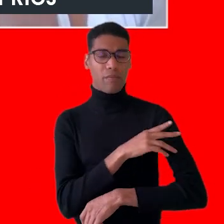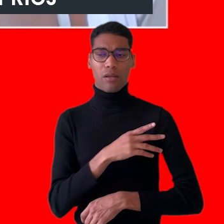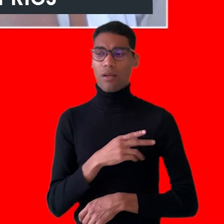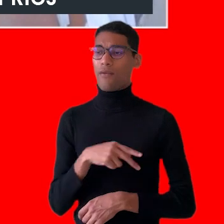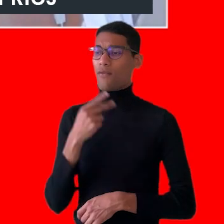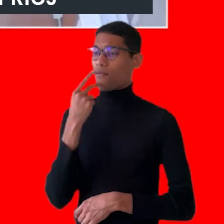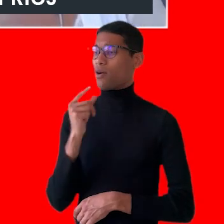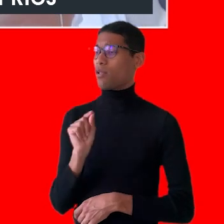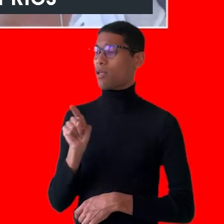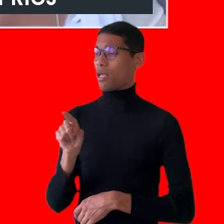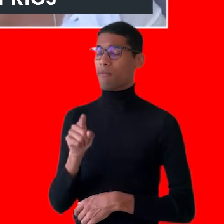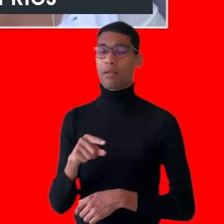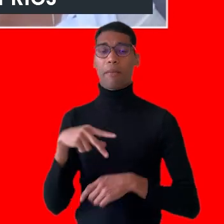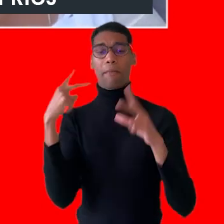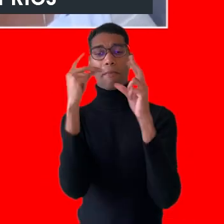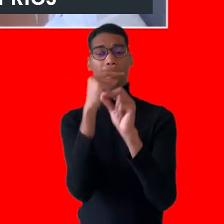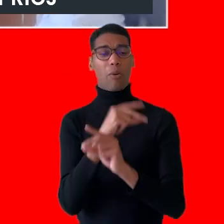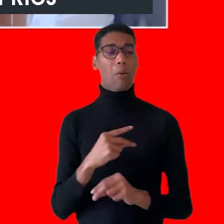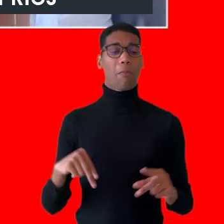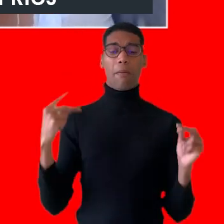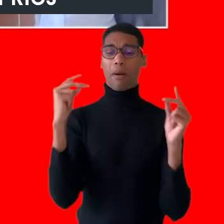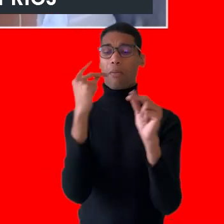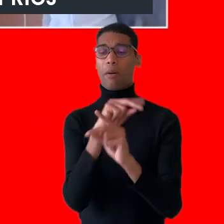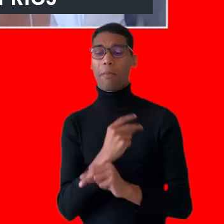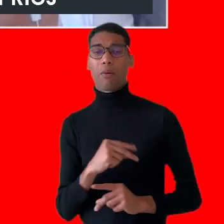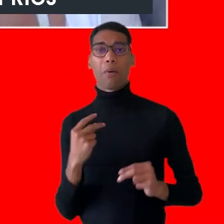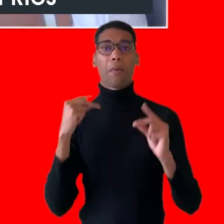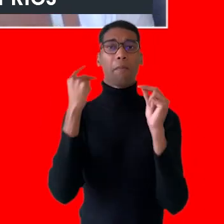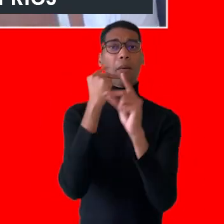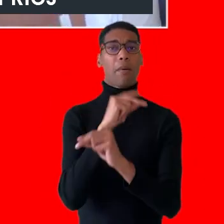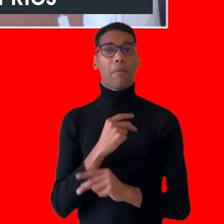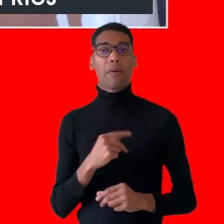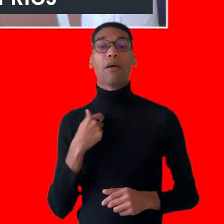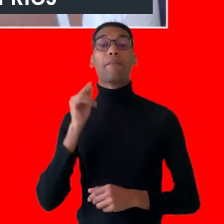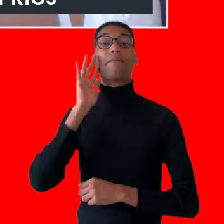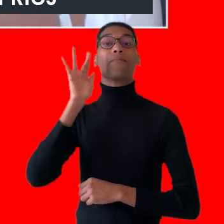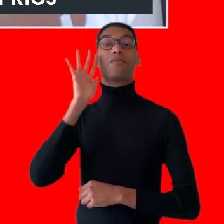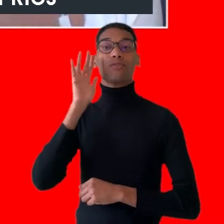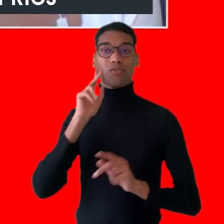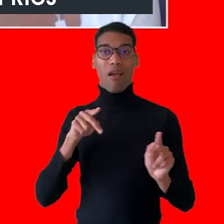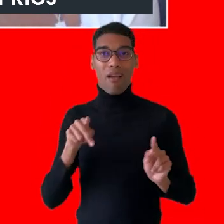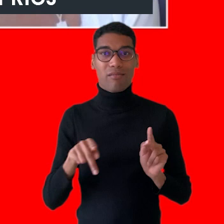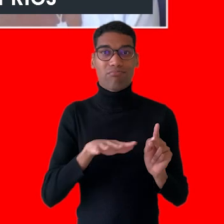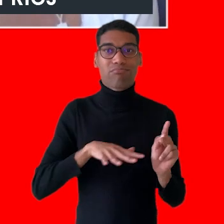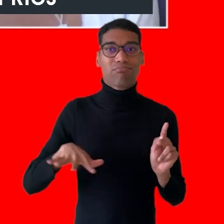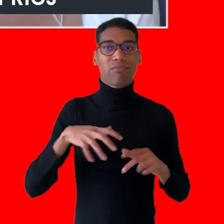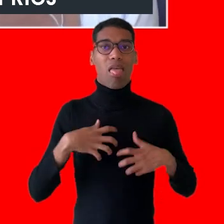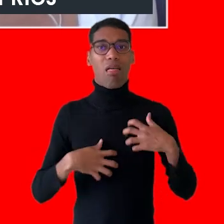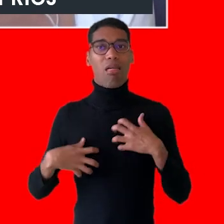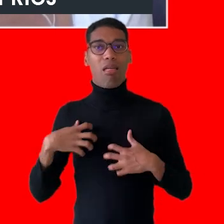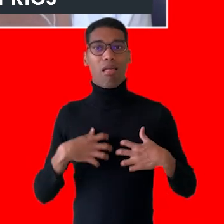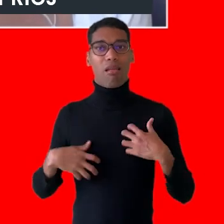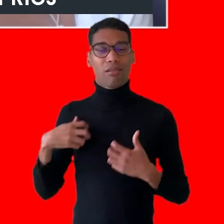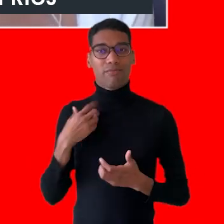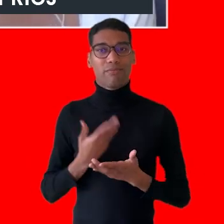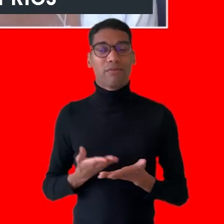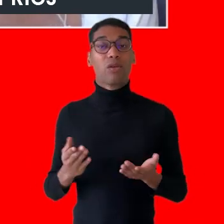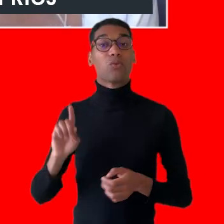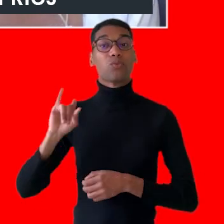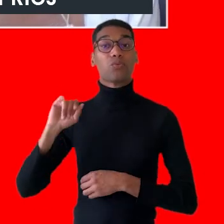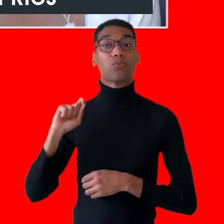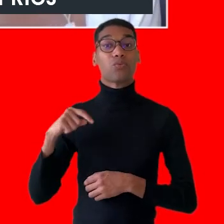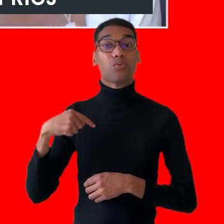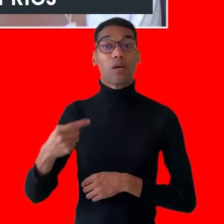As pessoas só falam a macumba, o candomblé. Então, imagine o quanto que o nosso povo sofre. O